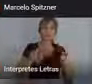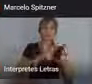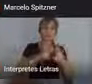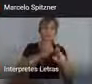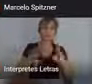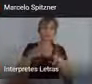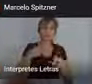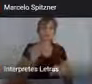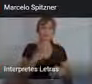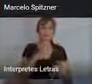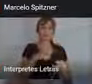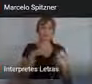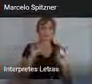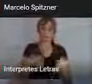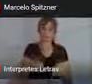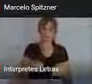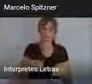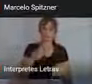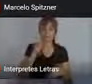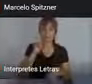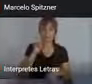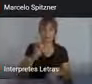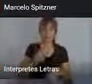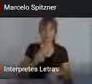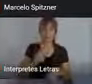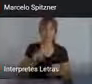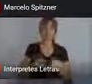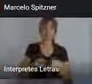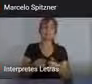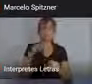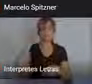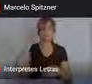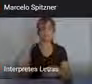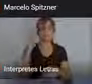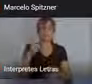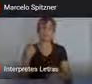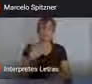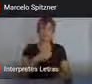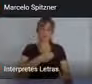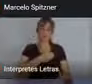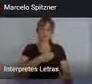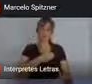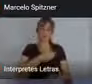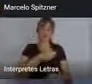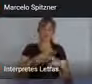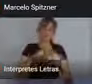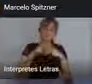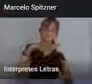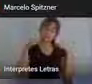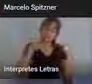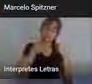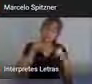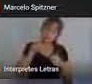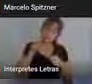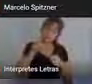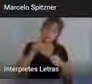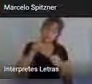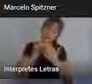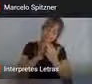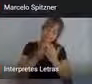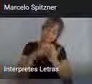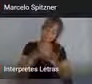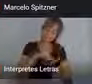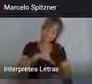enxergar mutuamente, nos compreender quem nós somos. É por isso que nós precisamos, sim, estudar a língua portuguesa, O